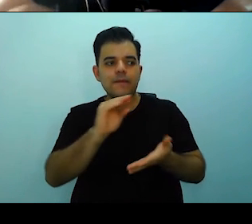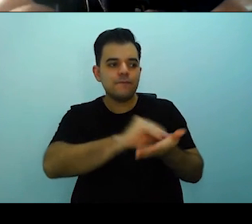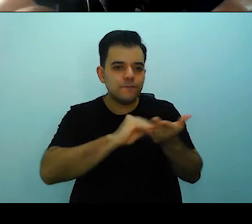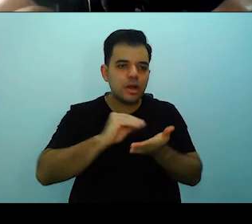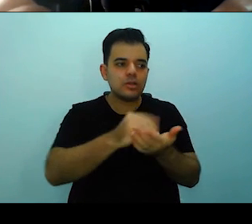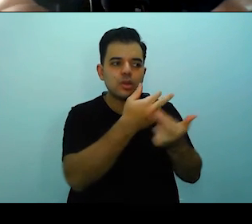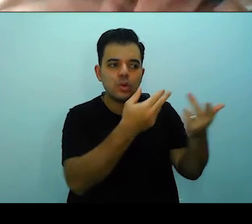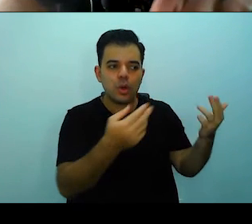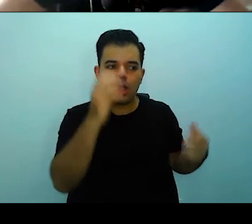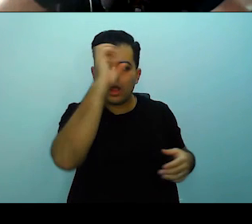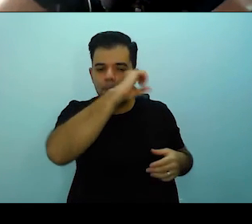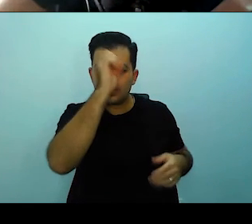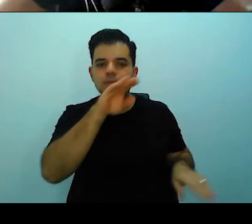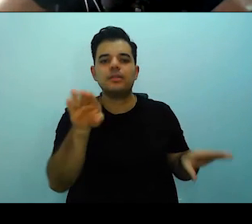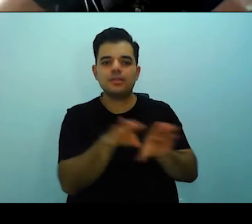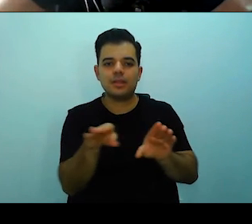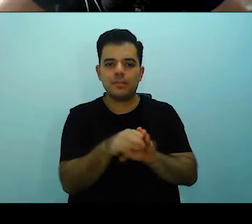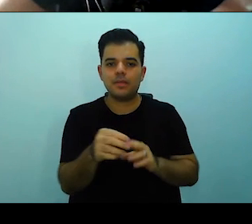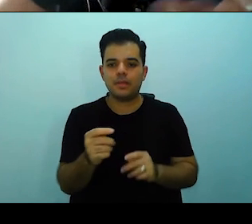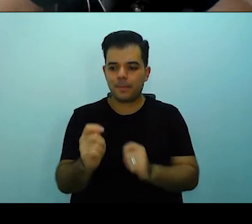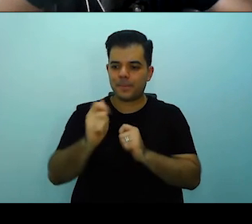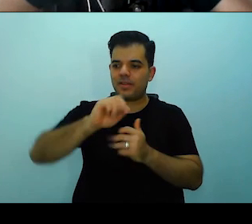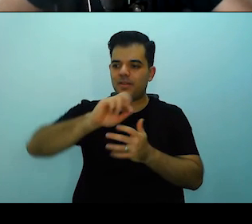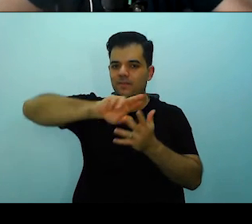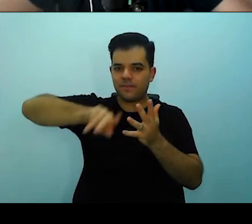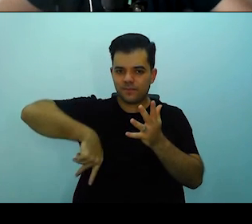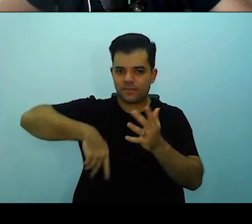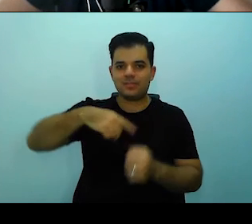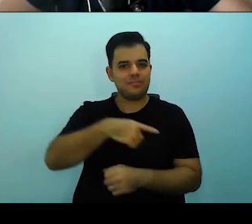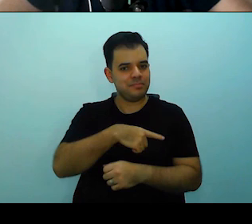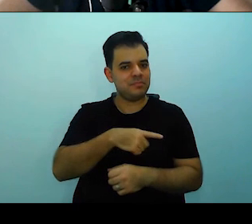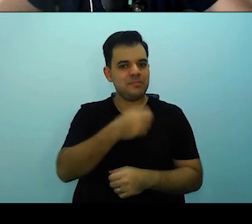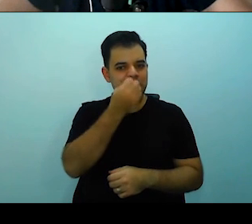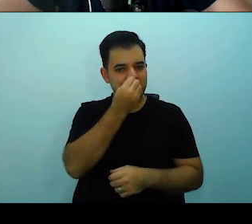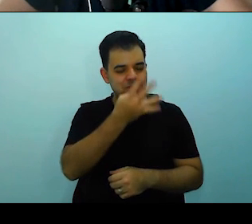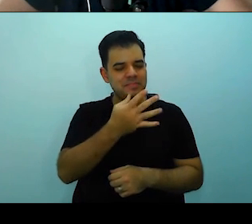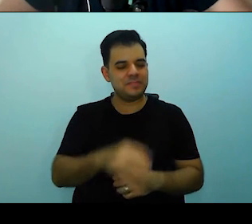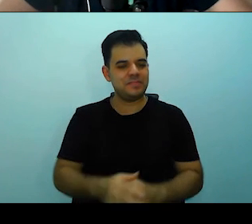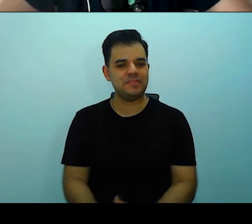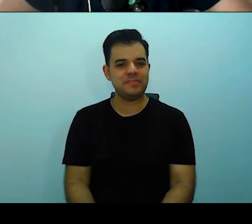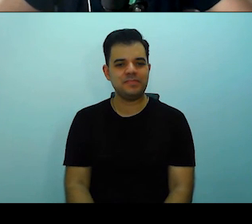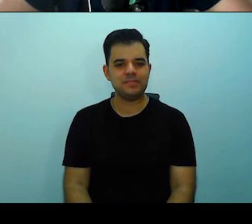os benefícios de se empoderar através da programação. Pode passar, por favor?